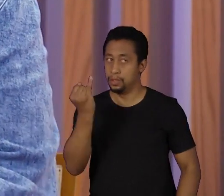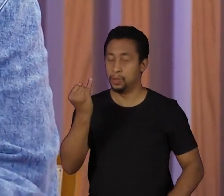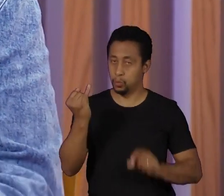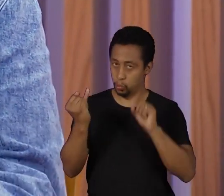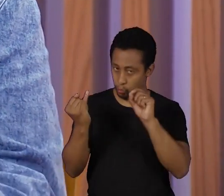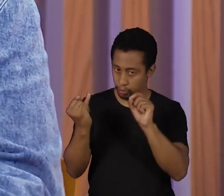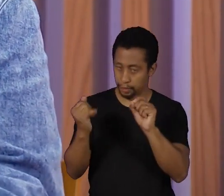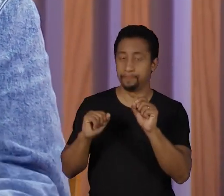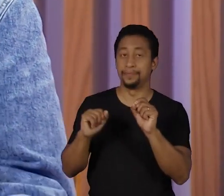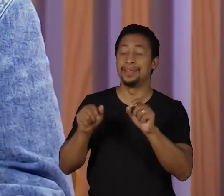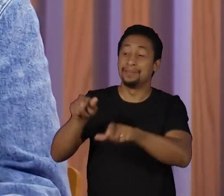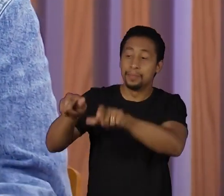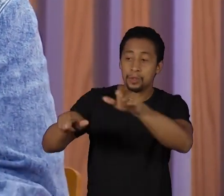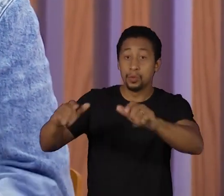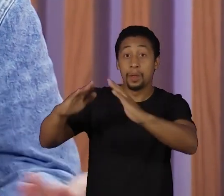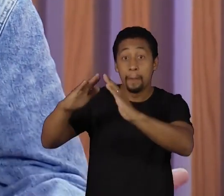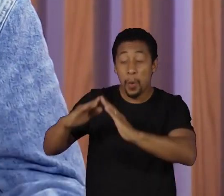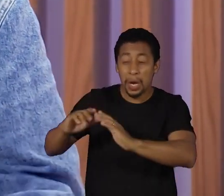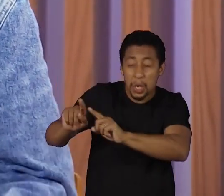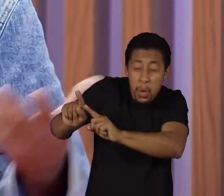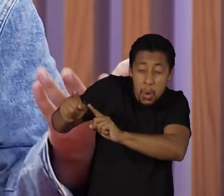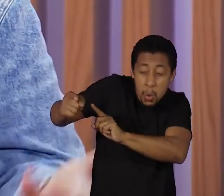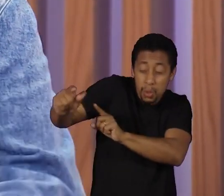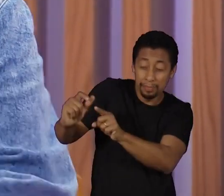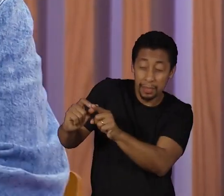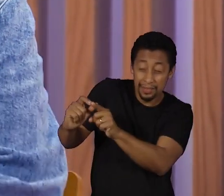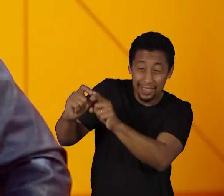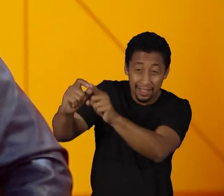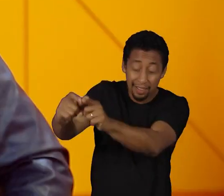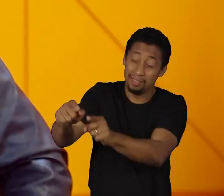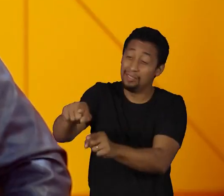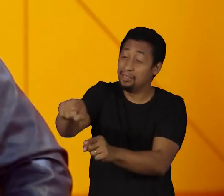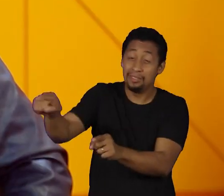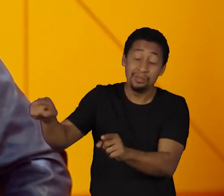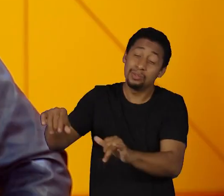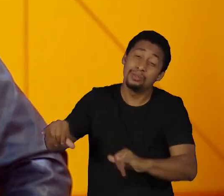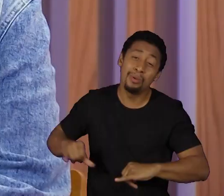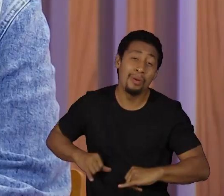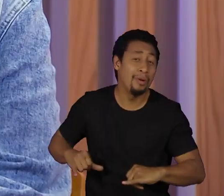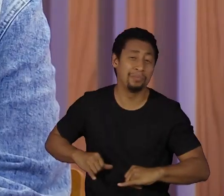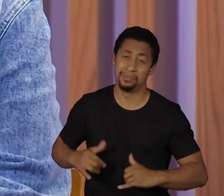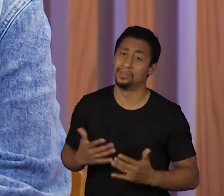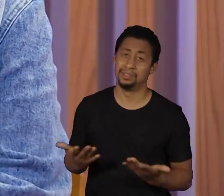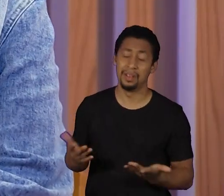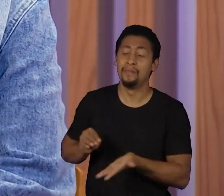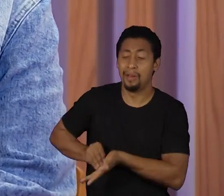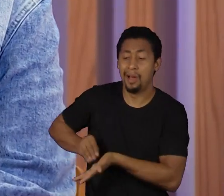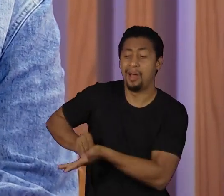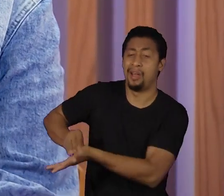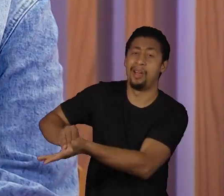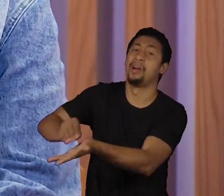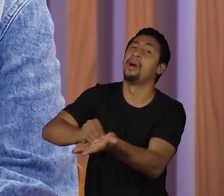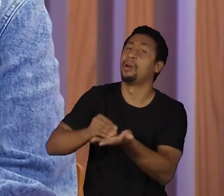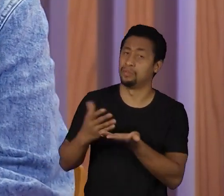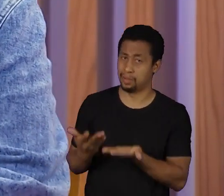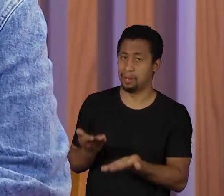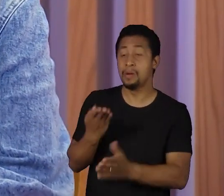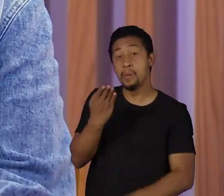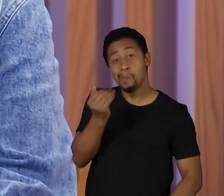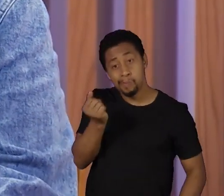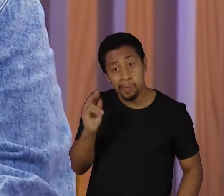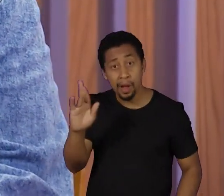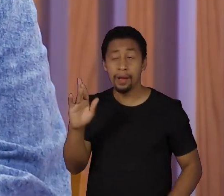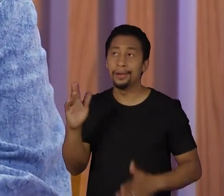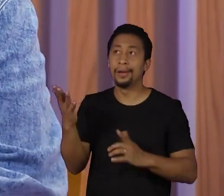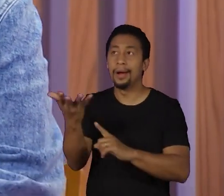à margem do que foi dado, né? Então, a gente se vira, estamos à deriva. E o bar ele acaba se tornando um espaço de arte e cultura porque